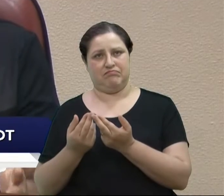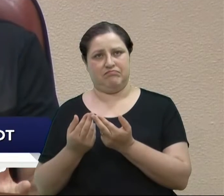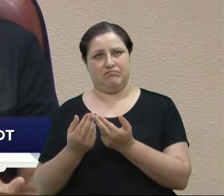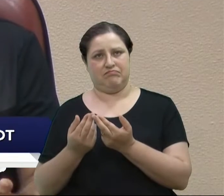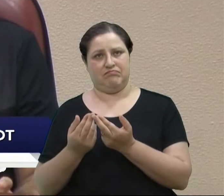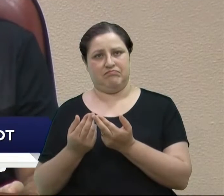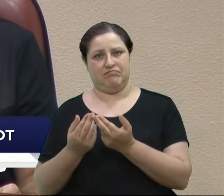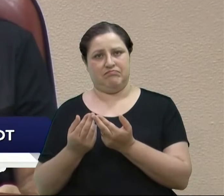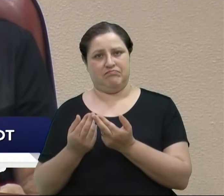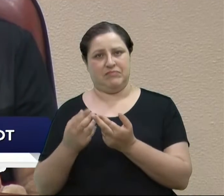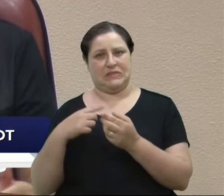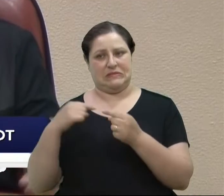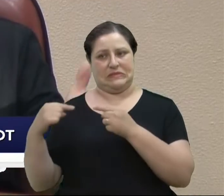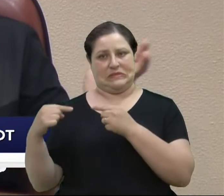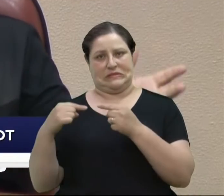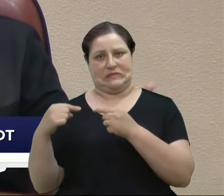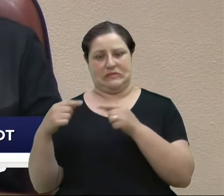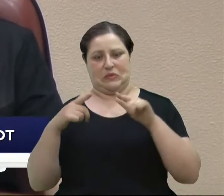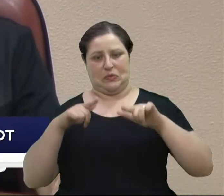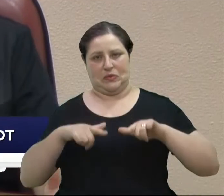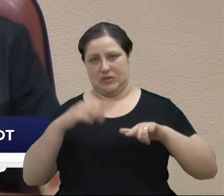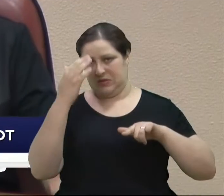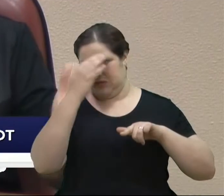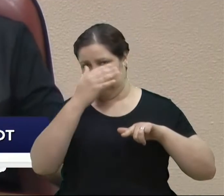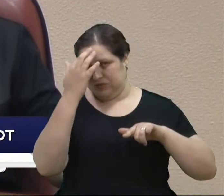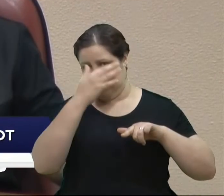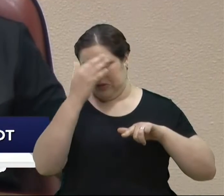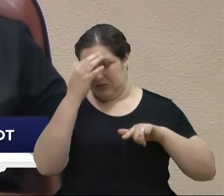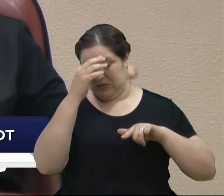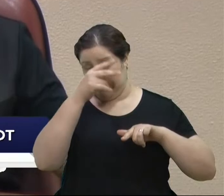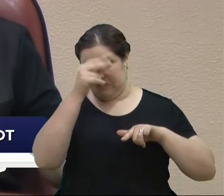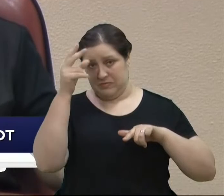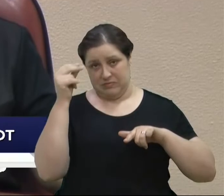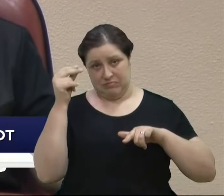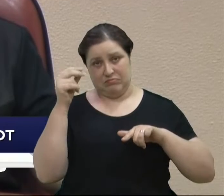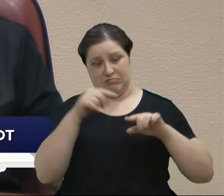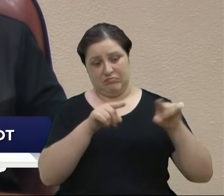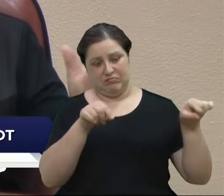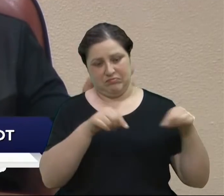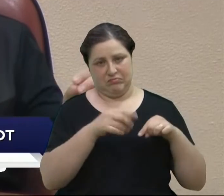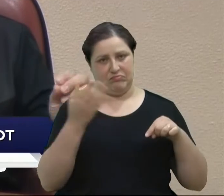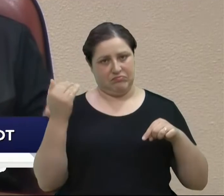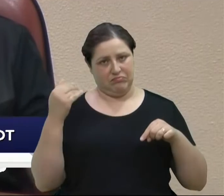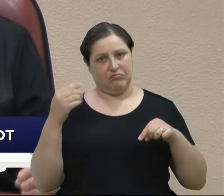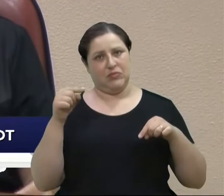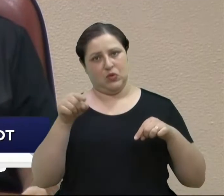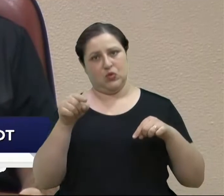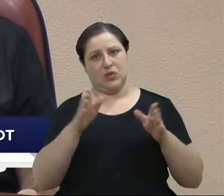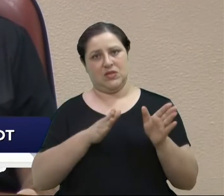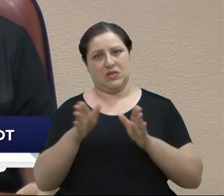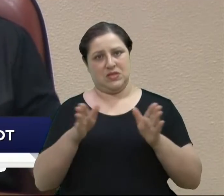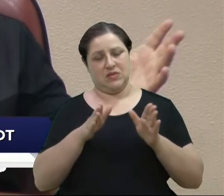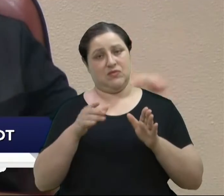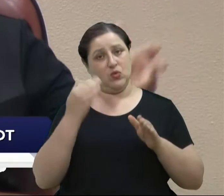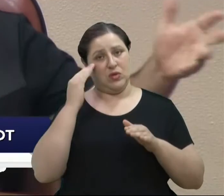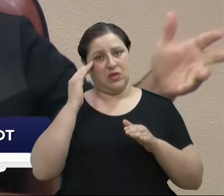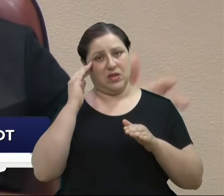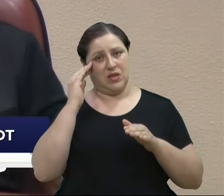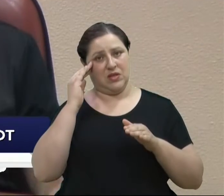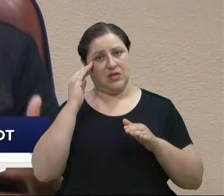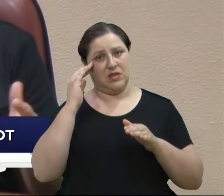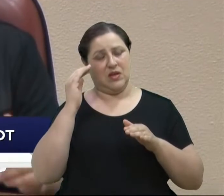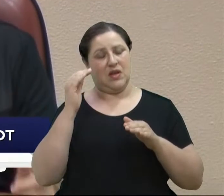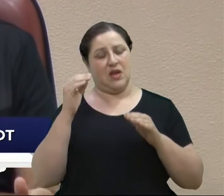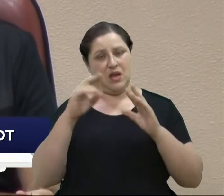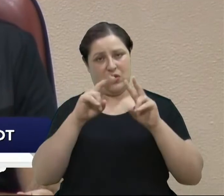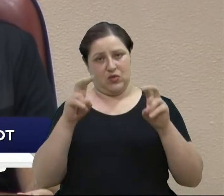uma reunião tensa ali no gabinete do prefeito. Então, uma pessoa acessível, entende do assunto, mas eu quero só discordar de uma coisa publicamente, como tu